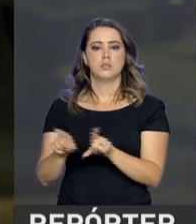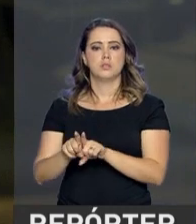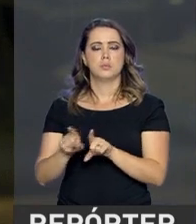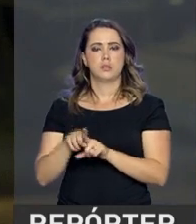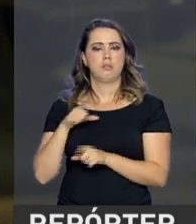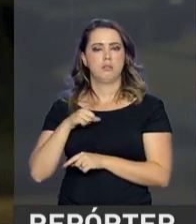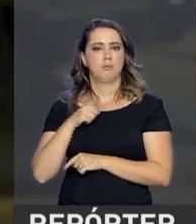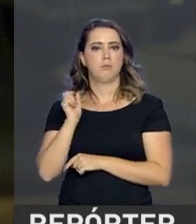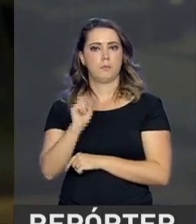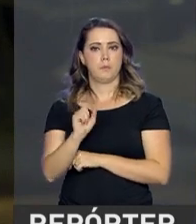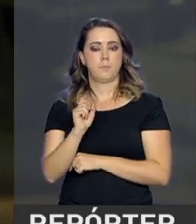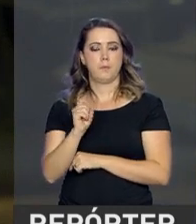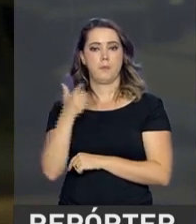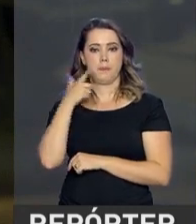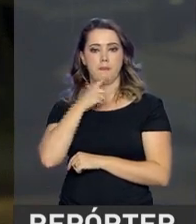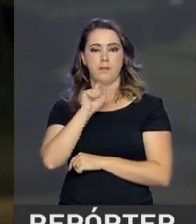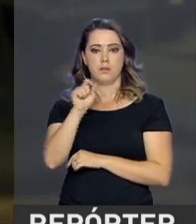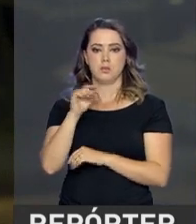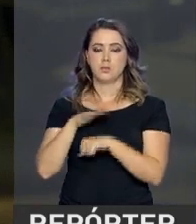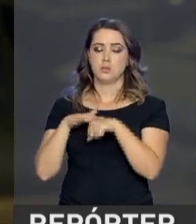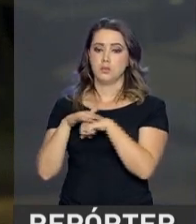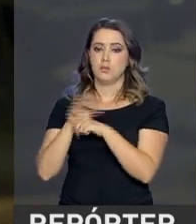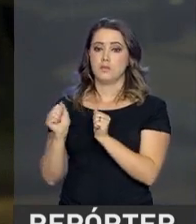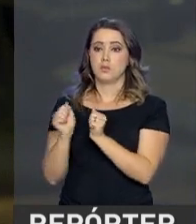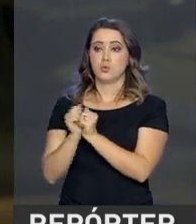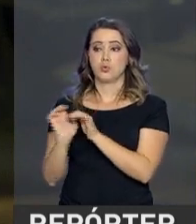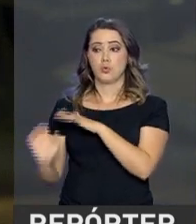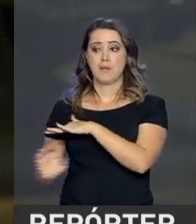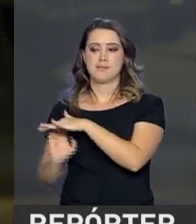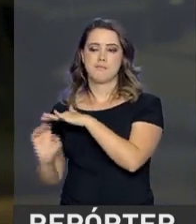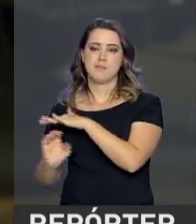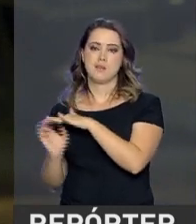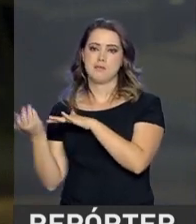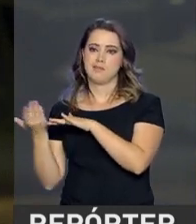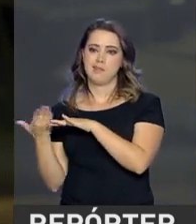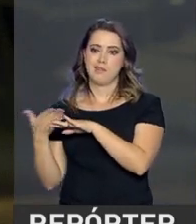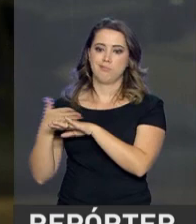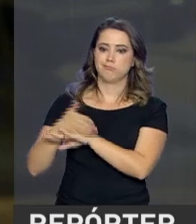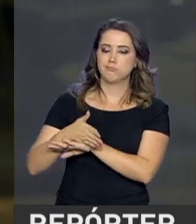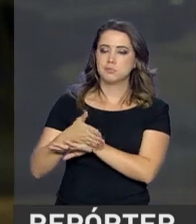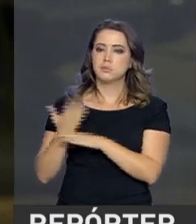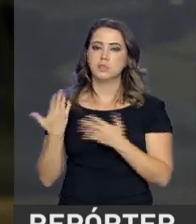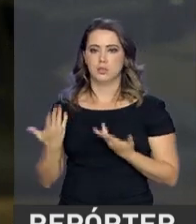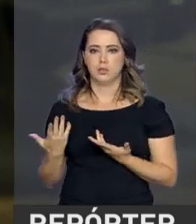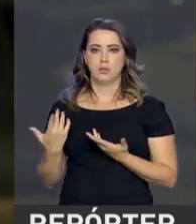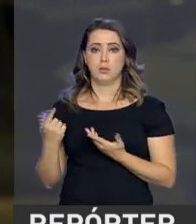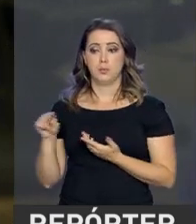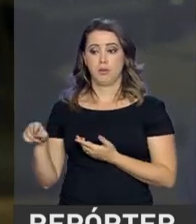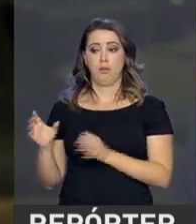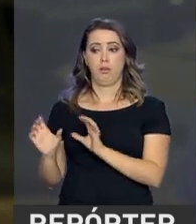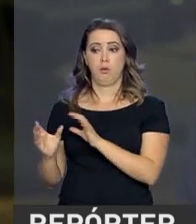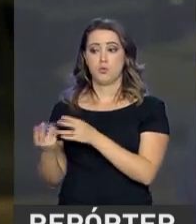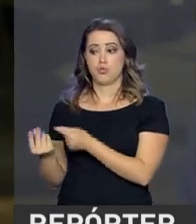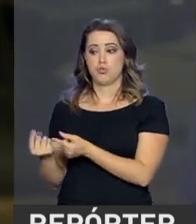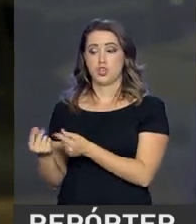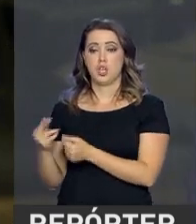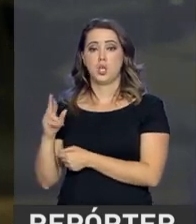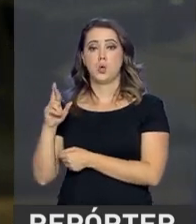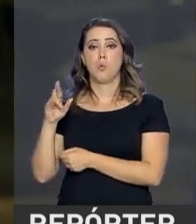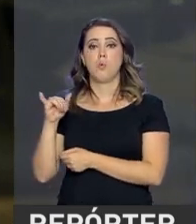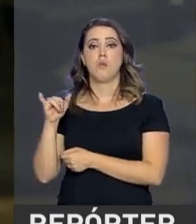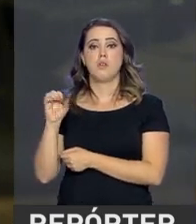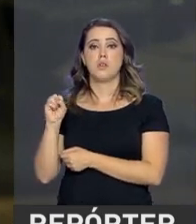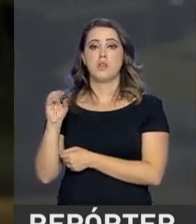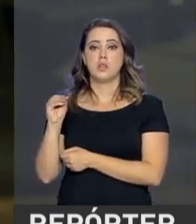é é que consiga conversar com o mercado na verdade quem atua nesse mercado o capital de risco portanto ele precisa